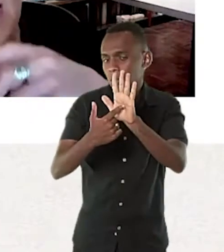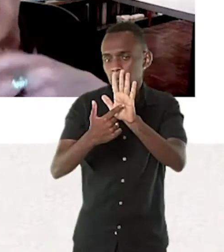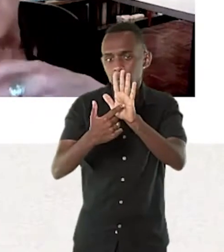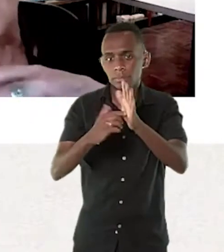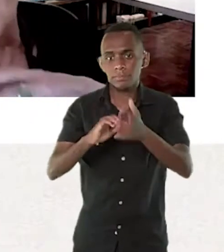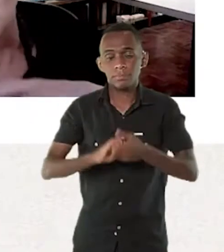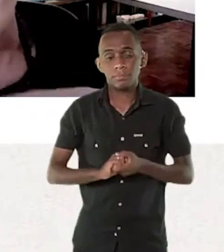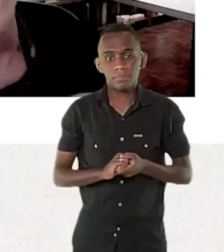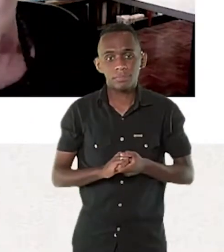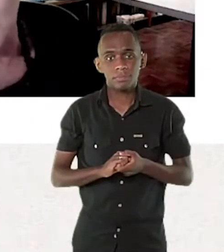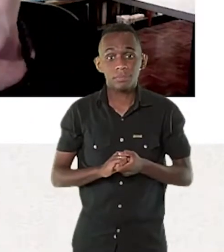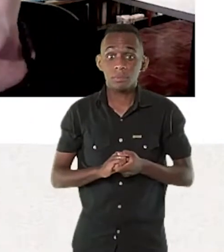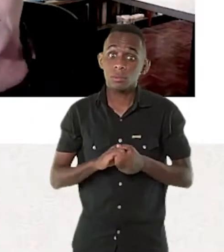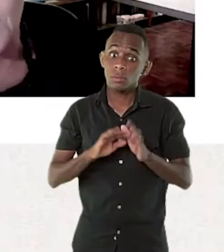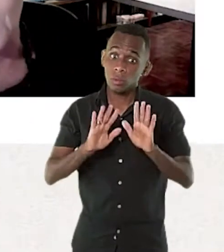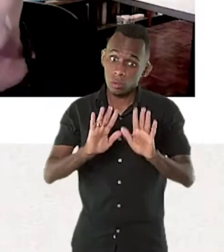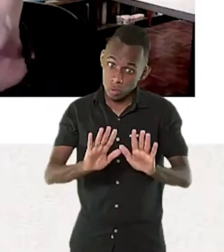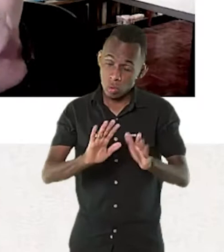Olha,